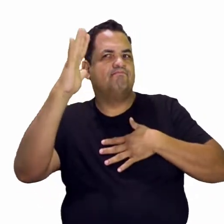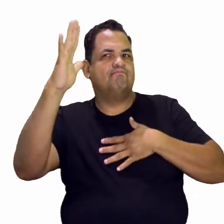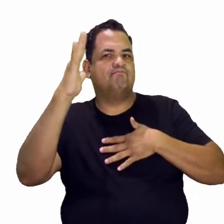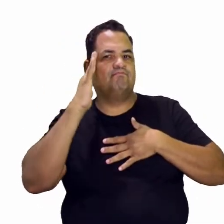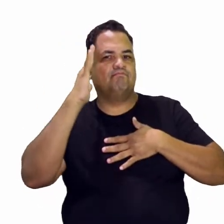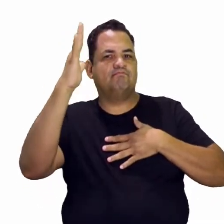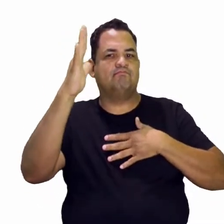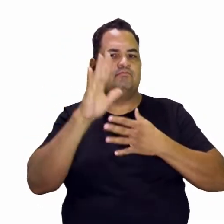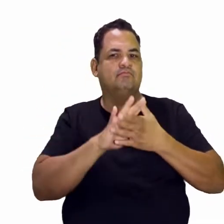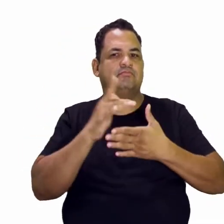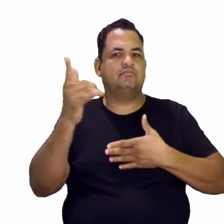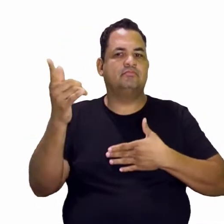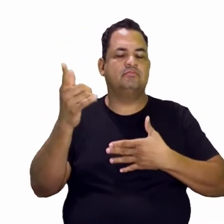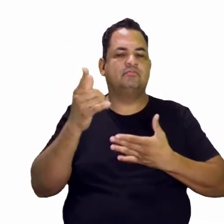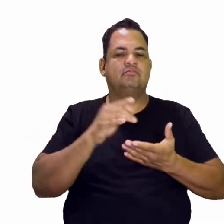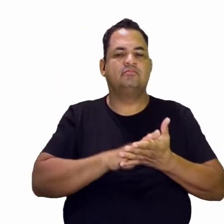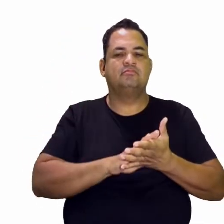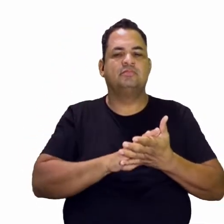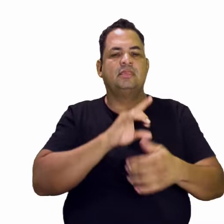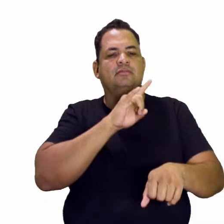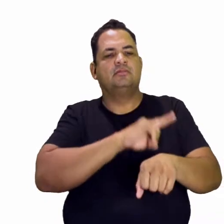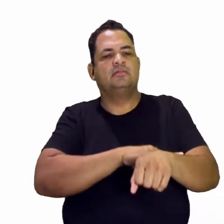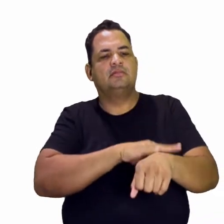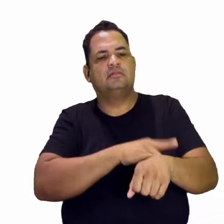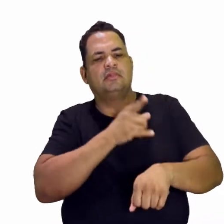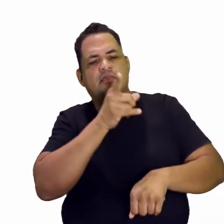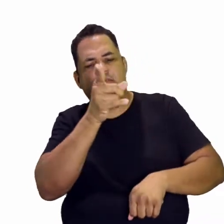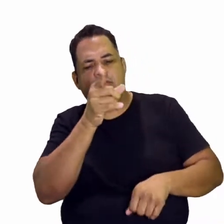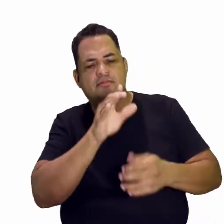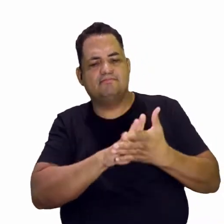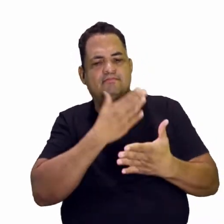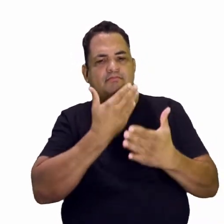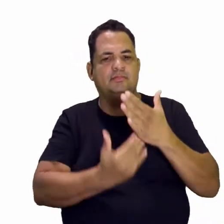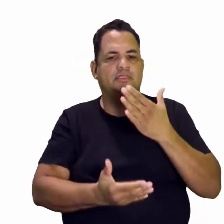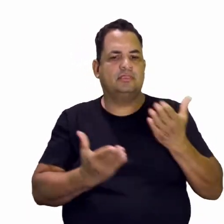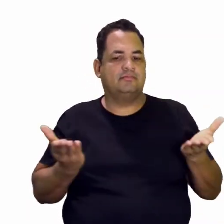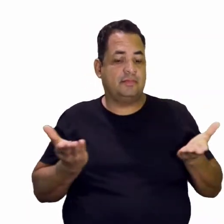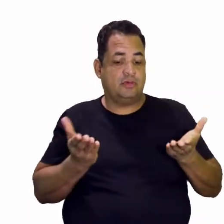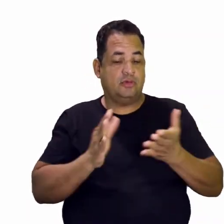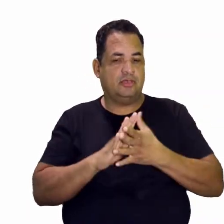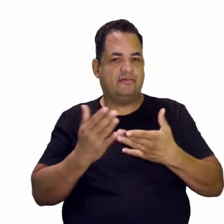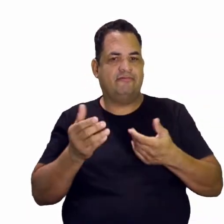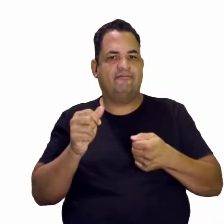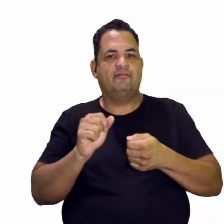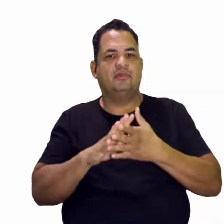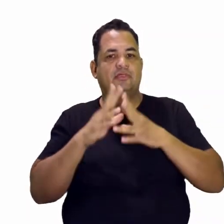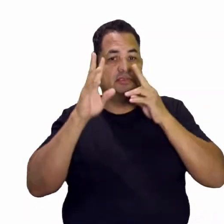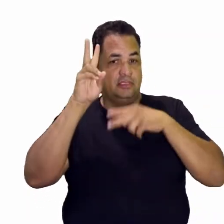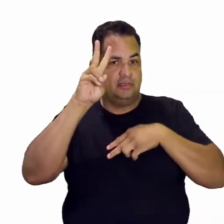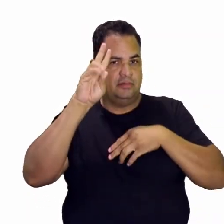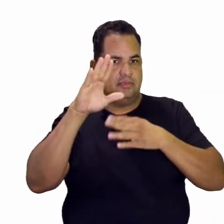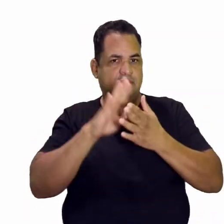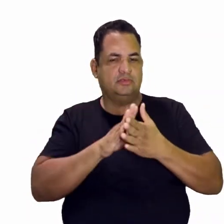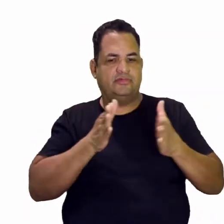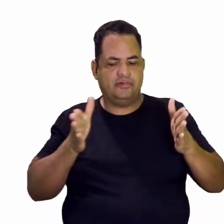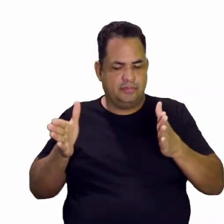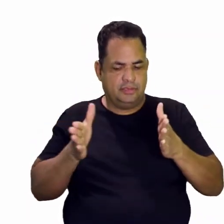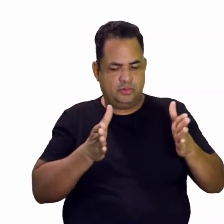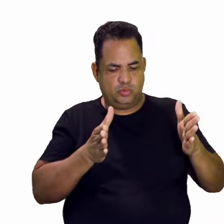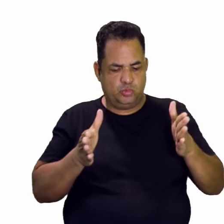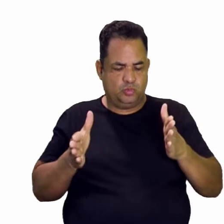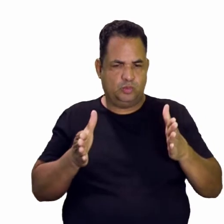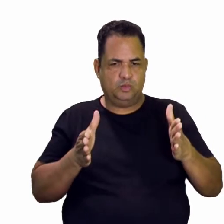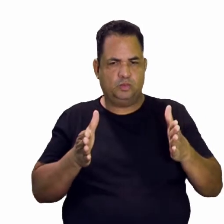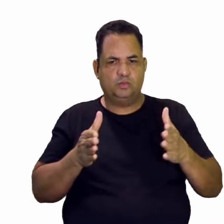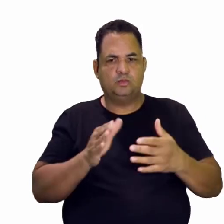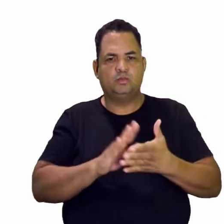né? Foi ao banheiro, perdeu algum clique, perdeu alguma coisa, esse é o momento. Então, quando a gente fala do tempo geológico, a